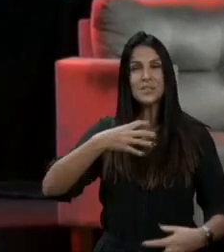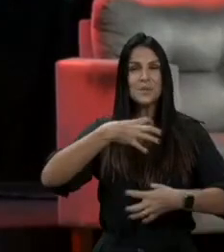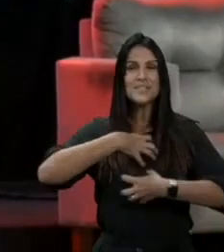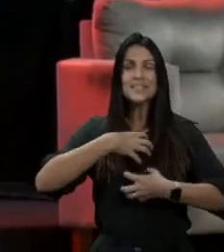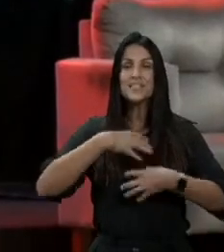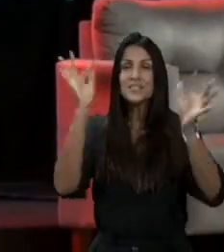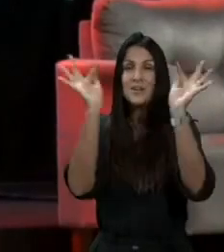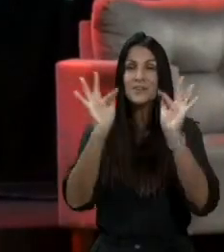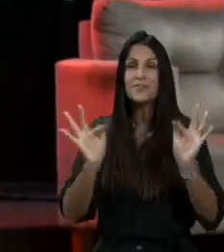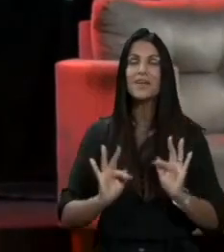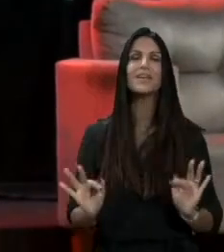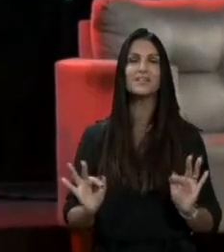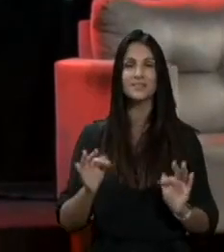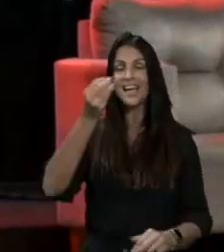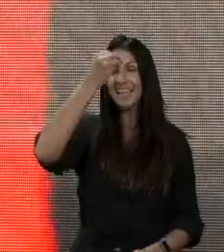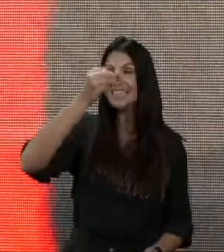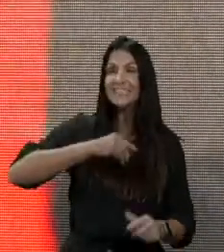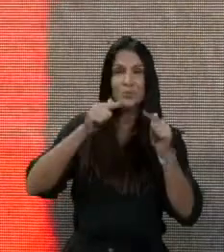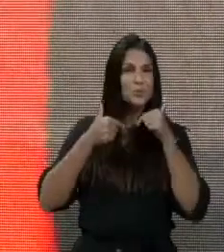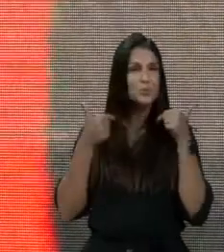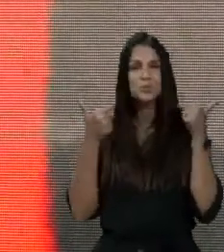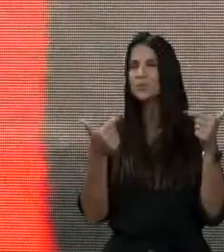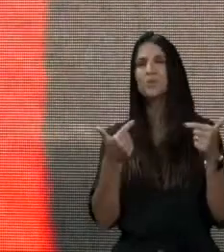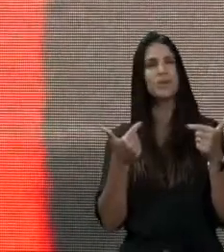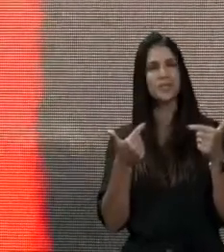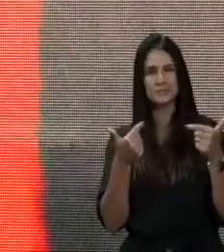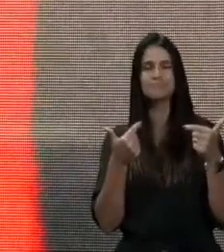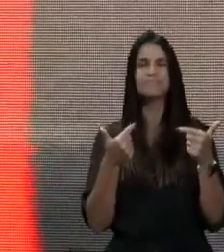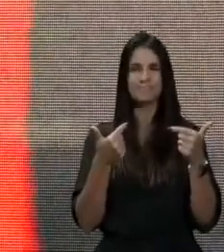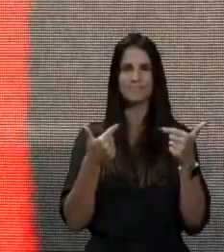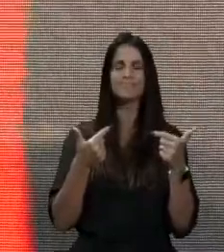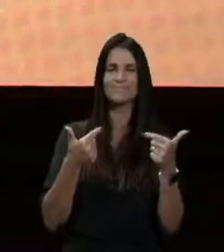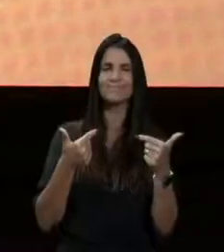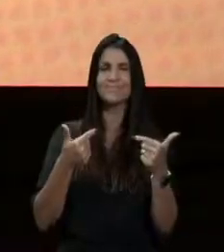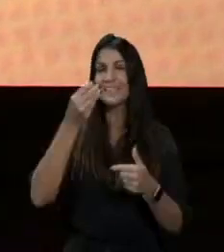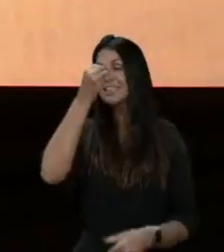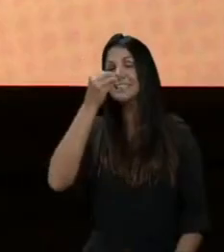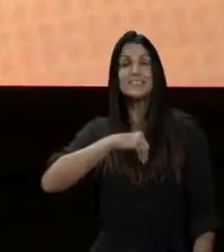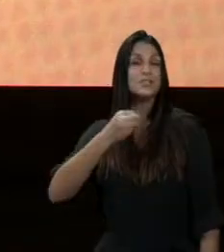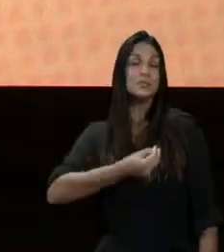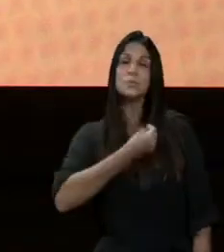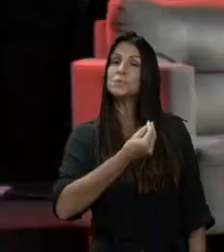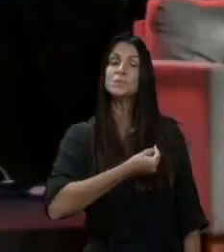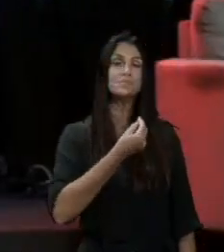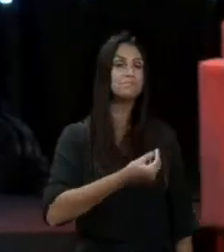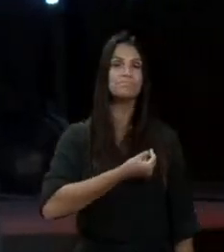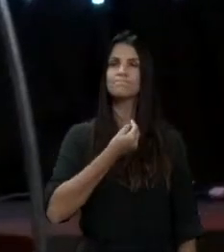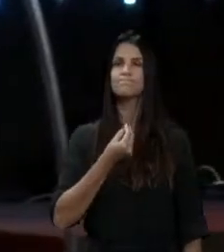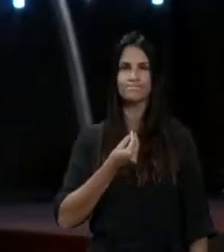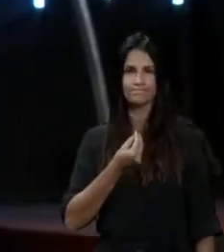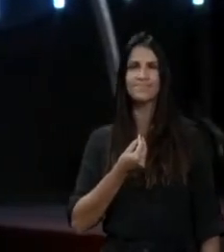desistiu de sorrir novamente que desistiu de ter livramento de alguma dependência quantas pessoas hoje